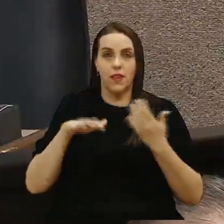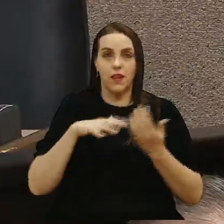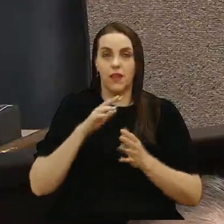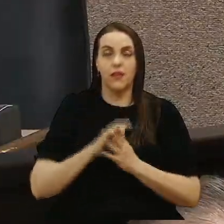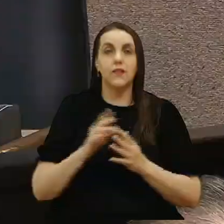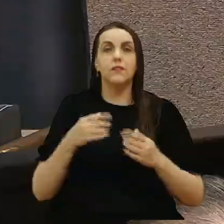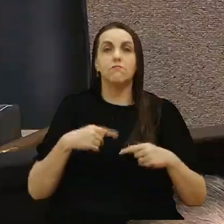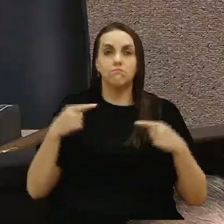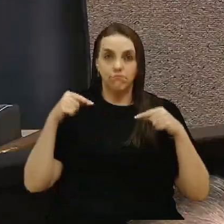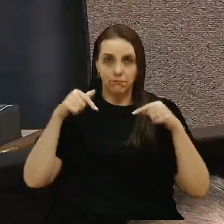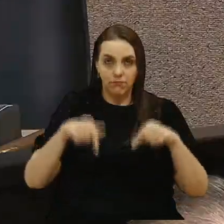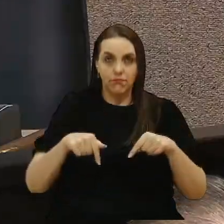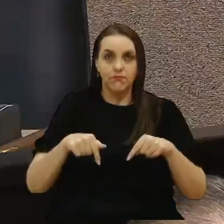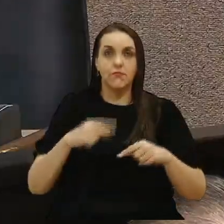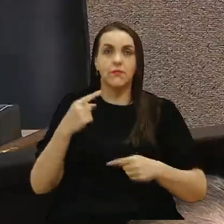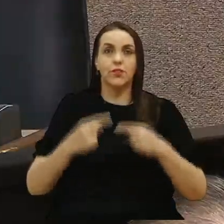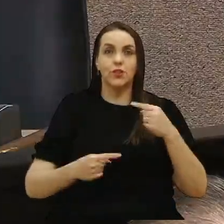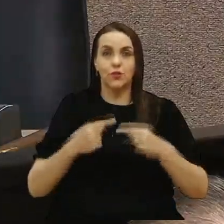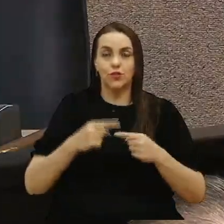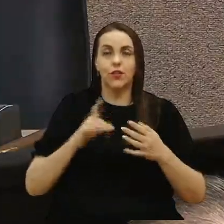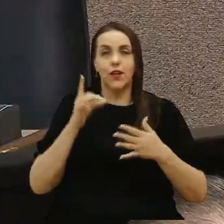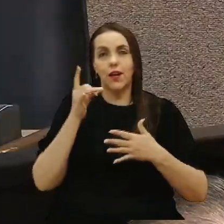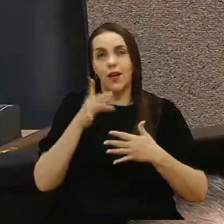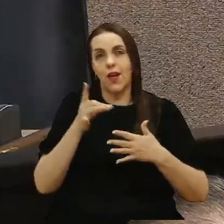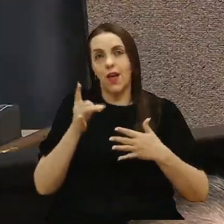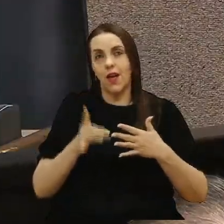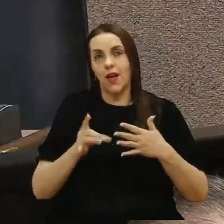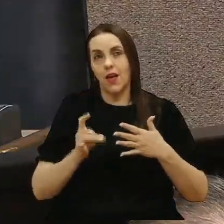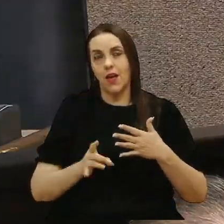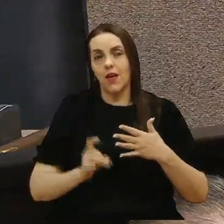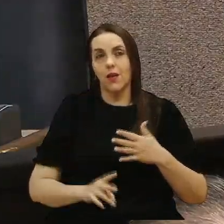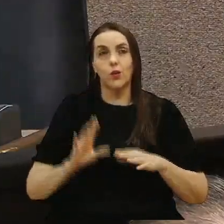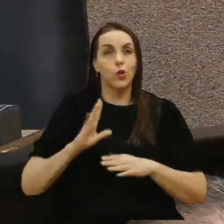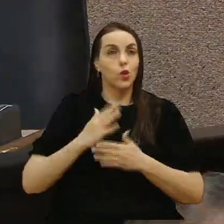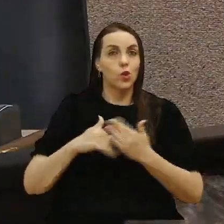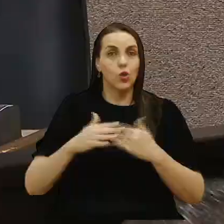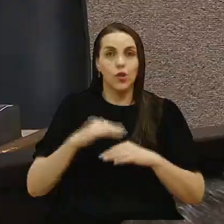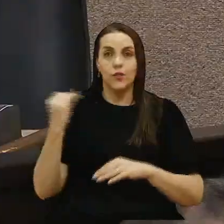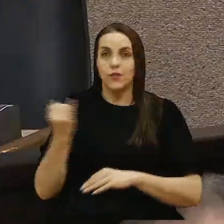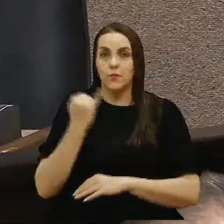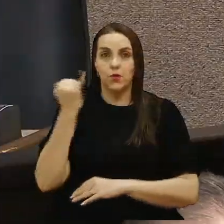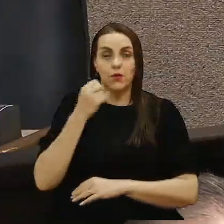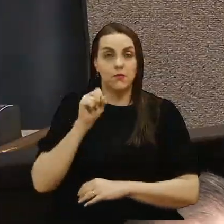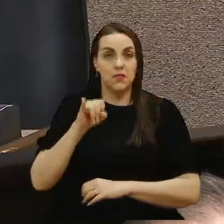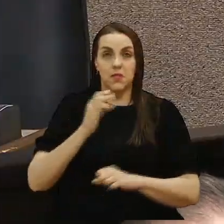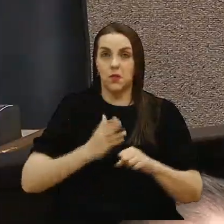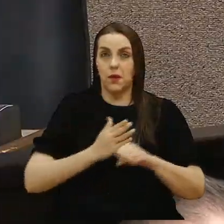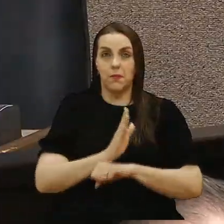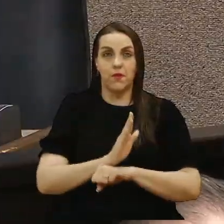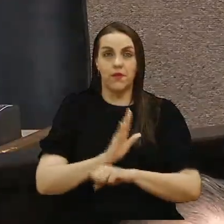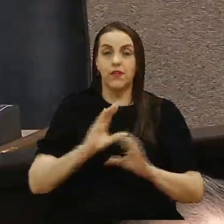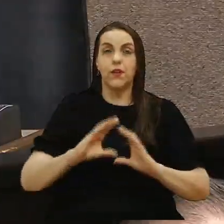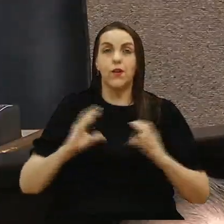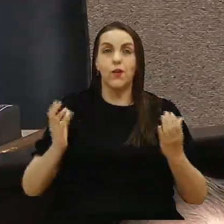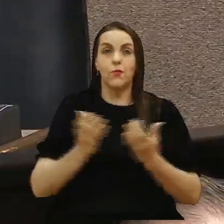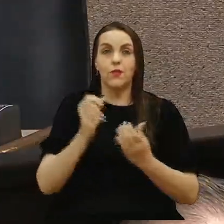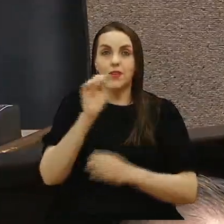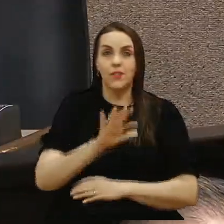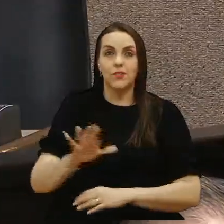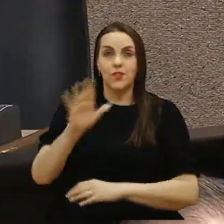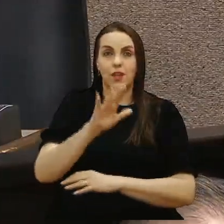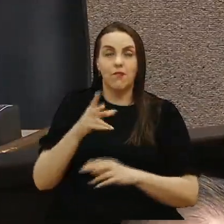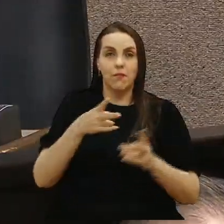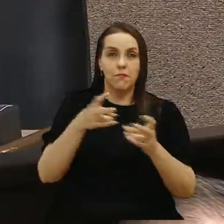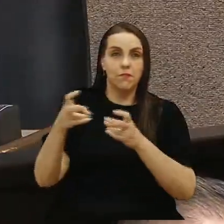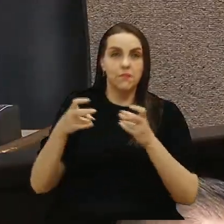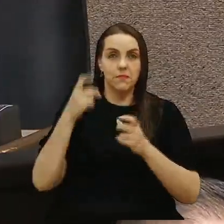estaremos para discutir aqui uma a uma, todas importantes, que mesmo que não forem aprovadas, a comunidade em geral verifica que a gente